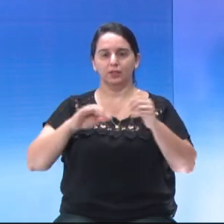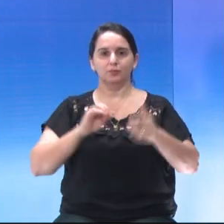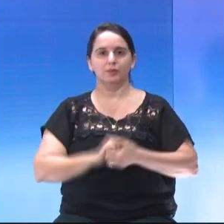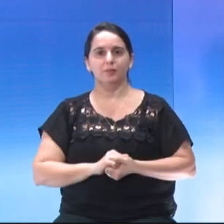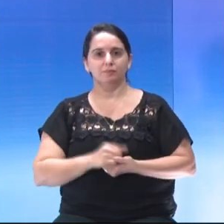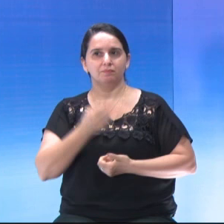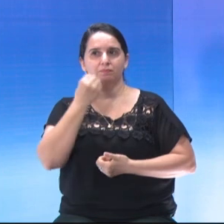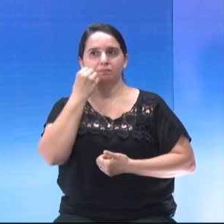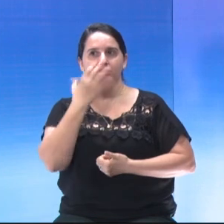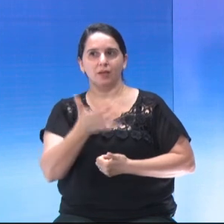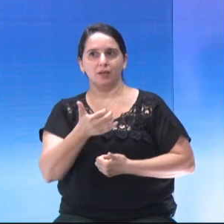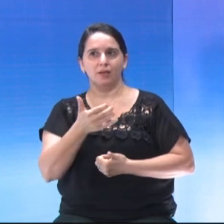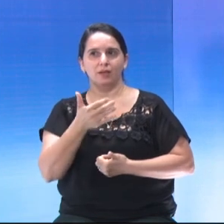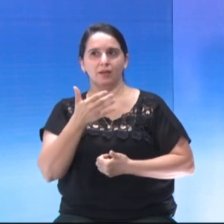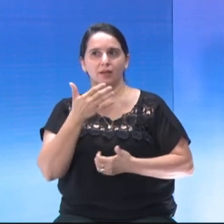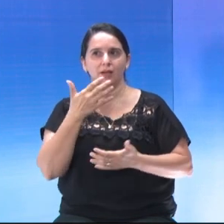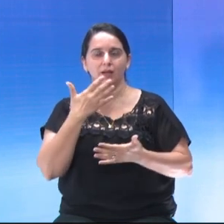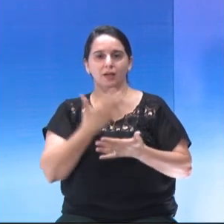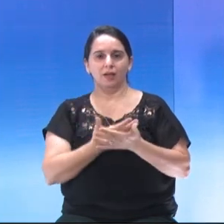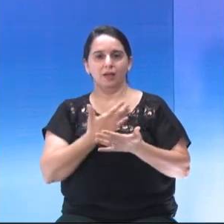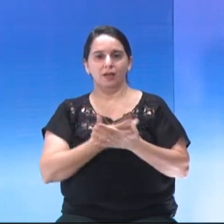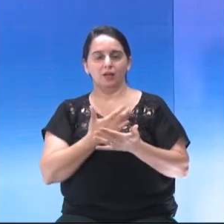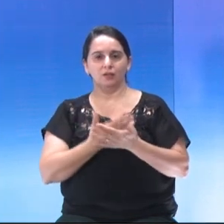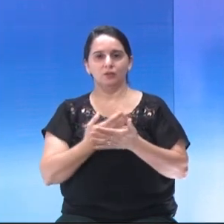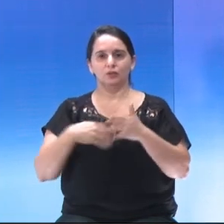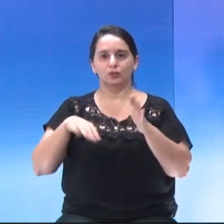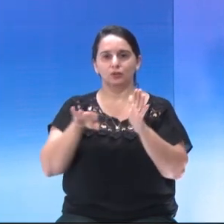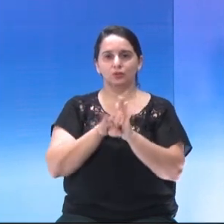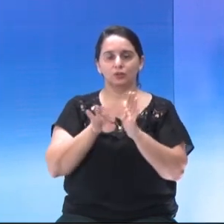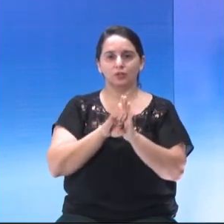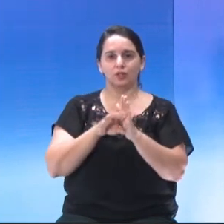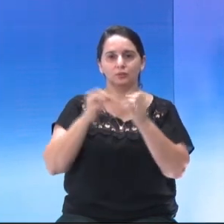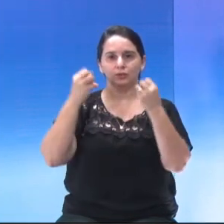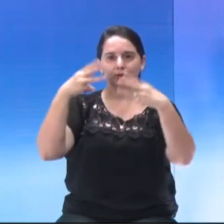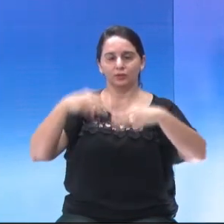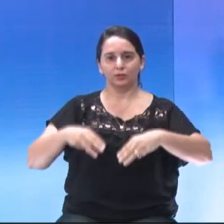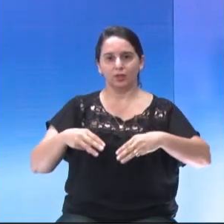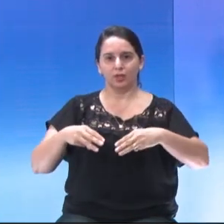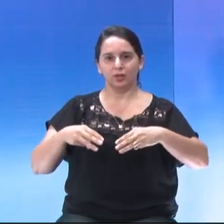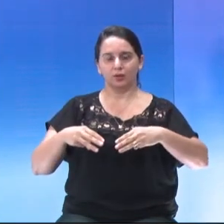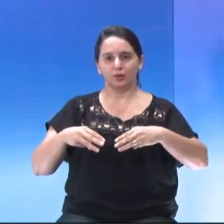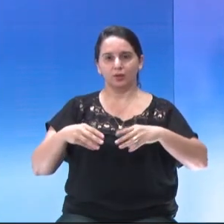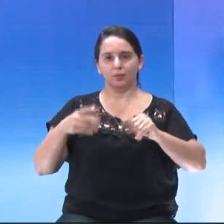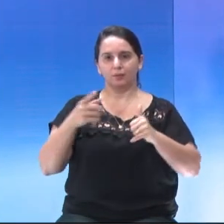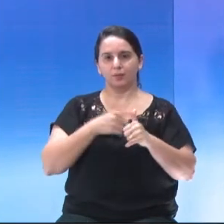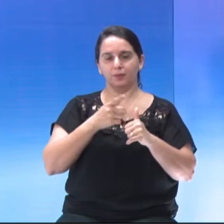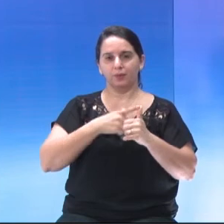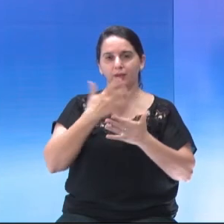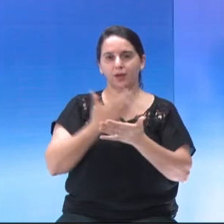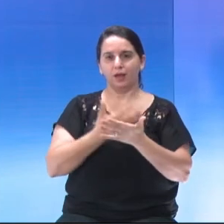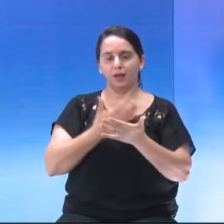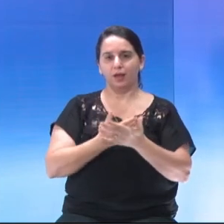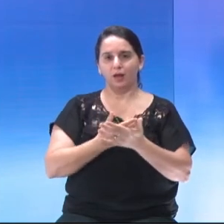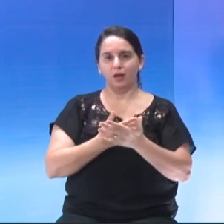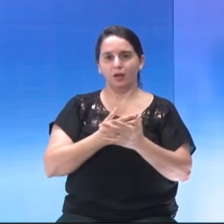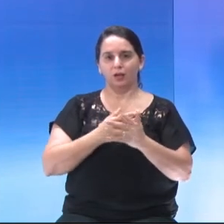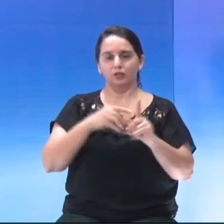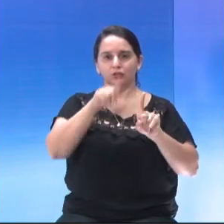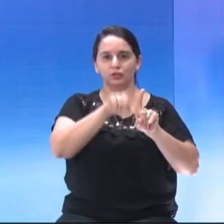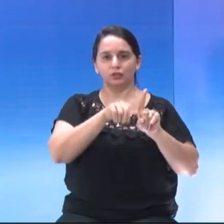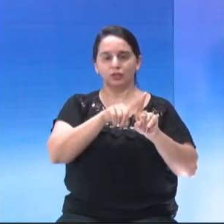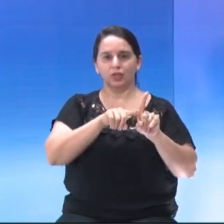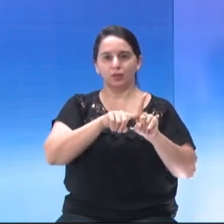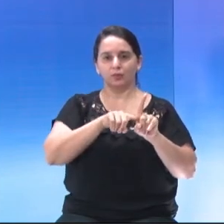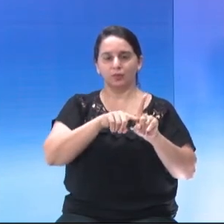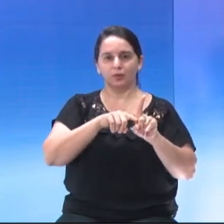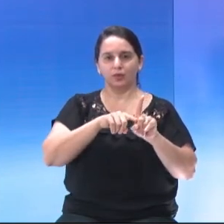química. Bem, estudantes, chegamos ao final da nossa primeira aula de termoquímica,